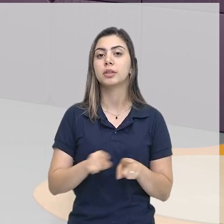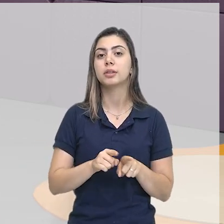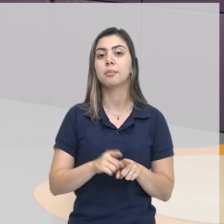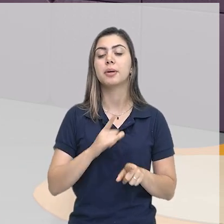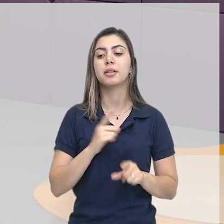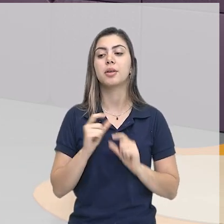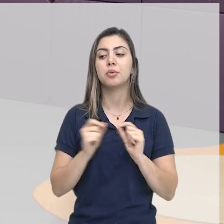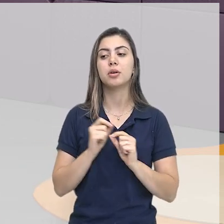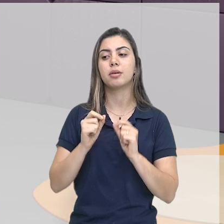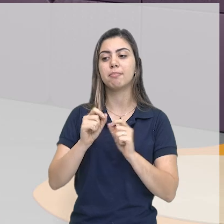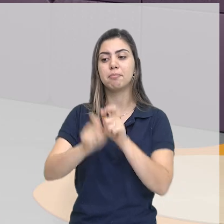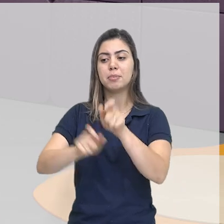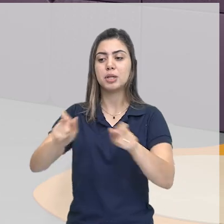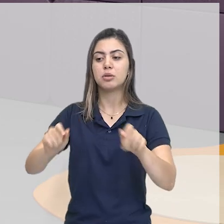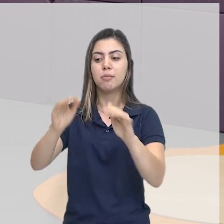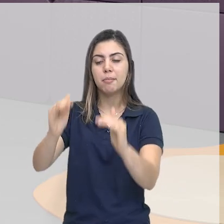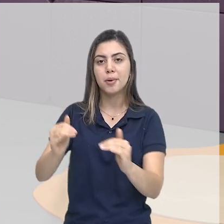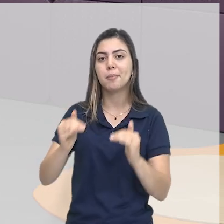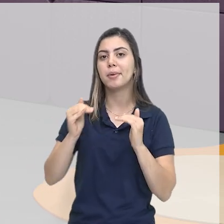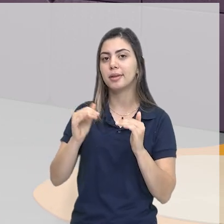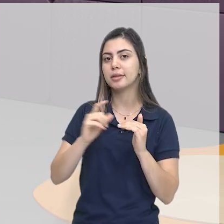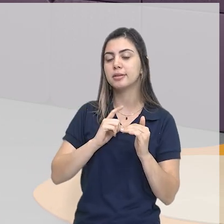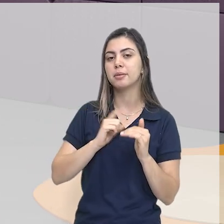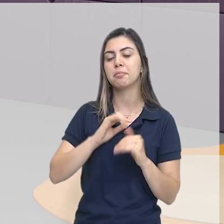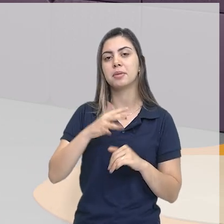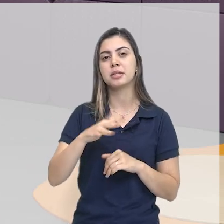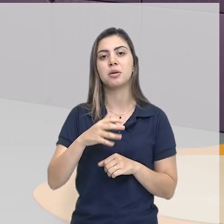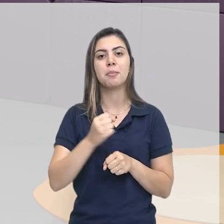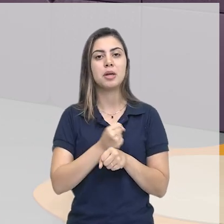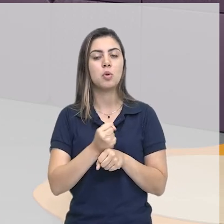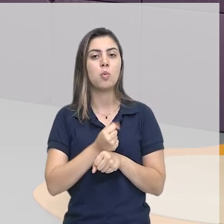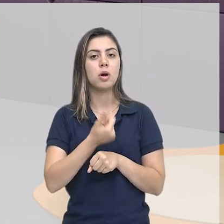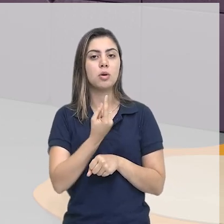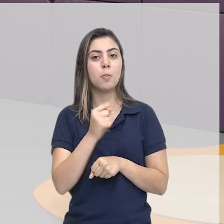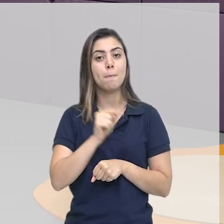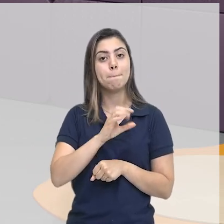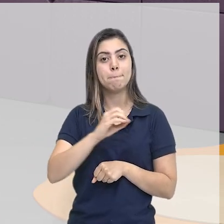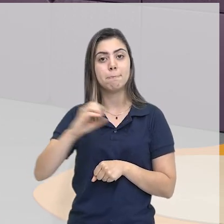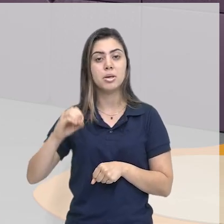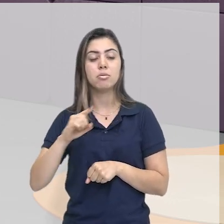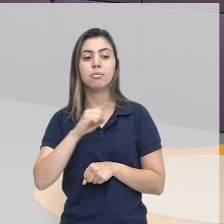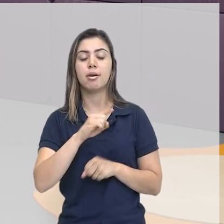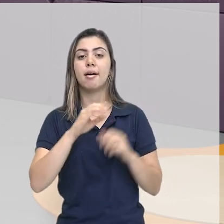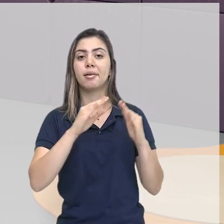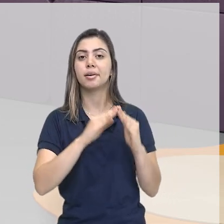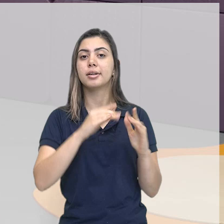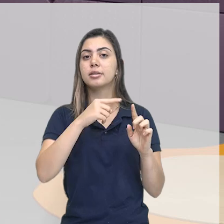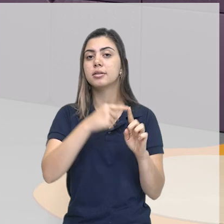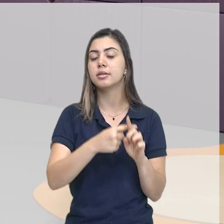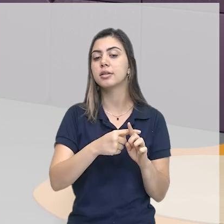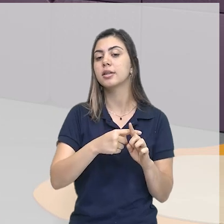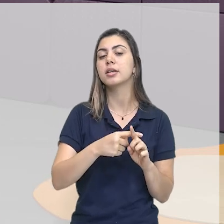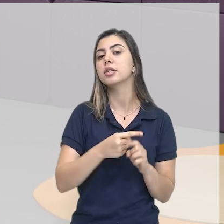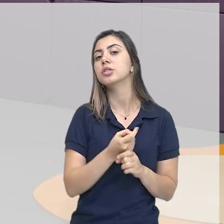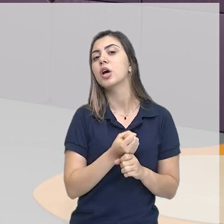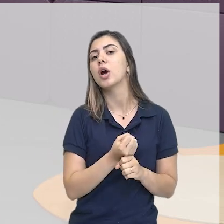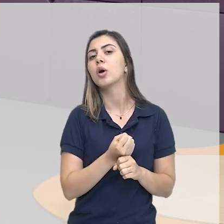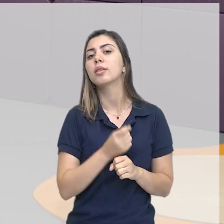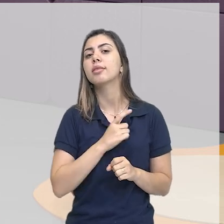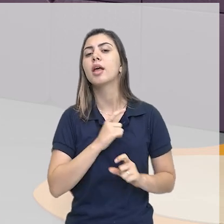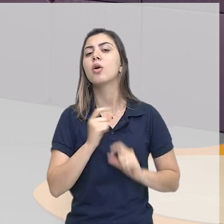né. Ali por volta do ano 1000, a igreja, né, ela detinha cerca